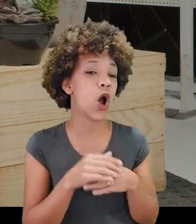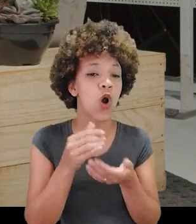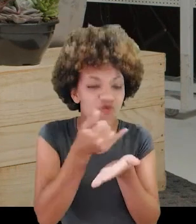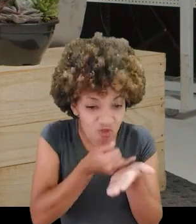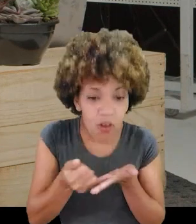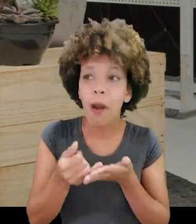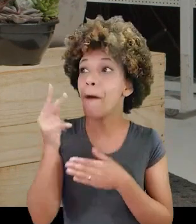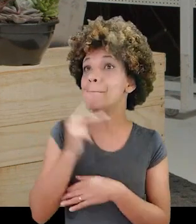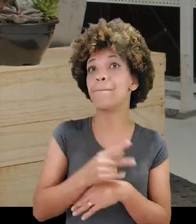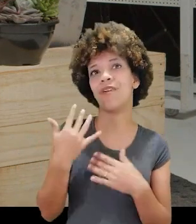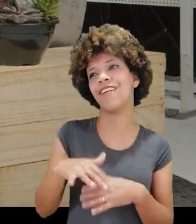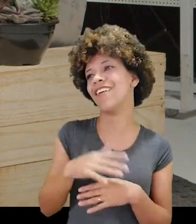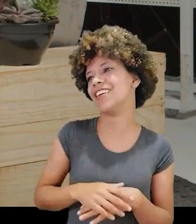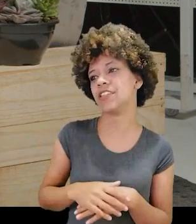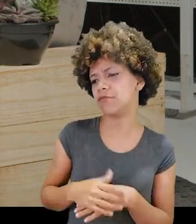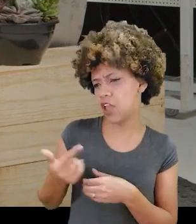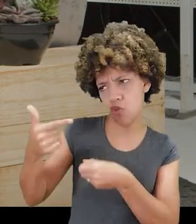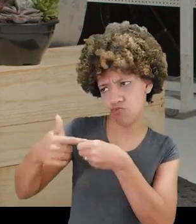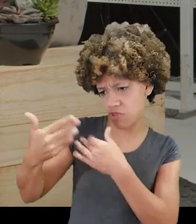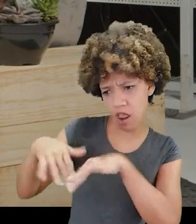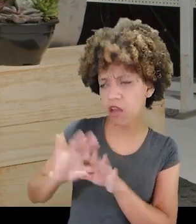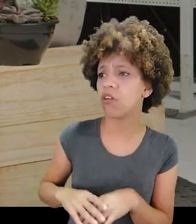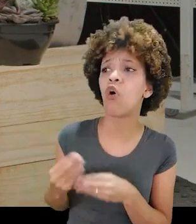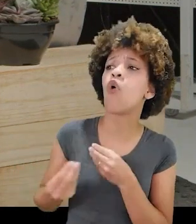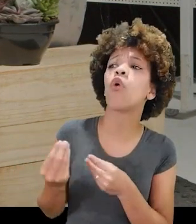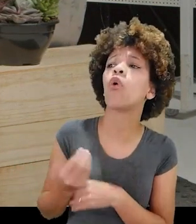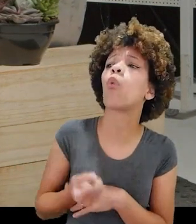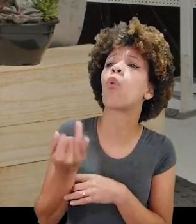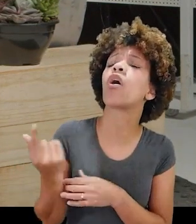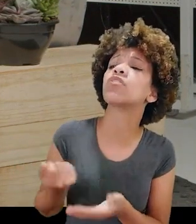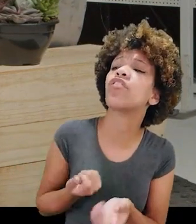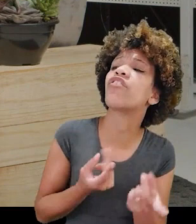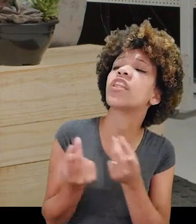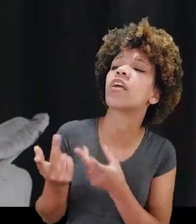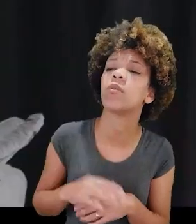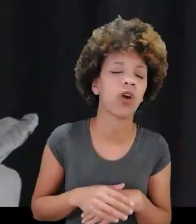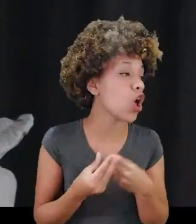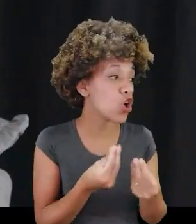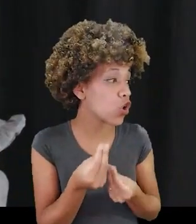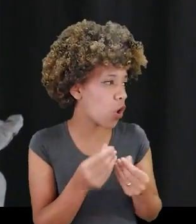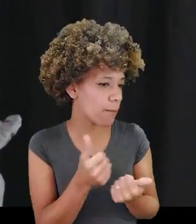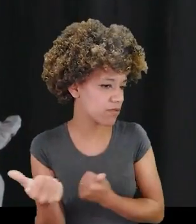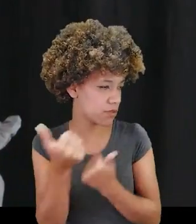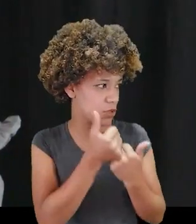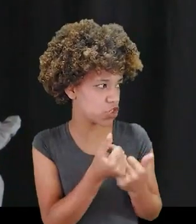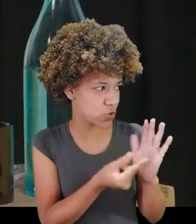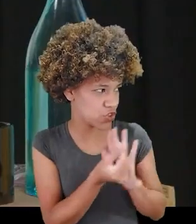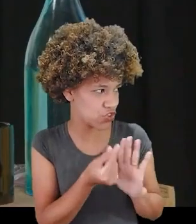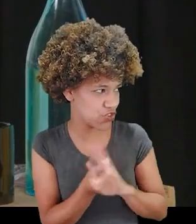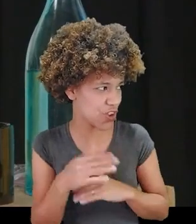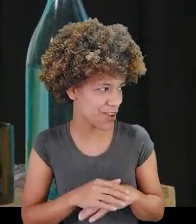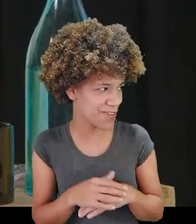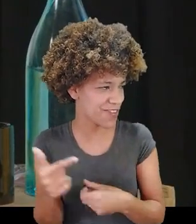agora cocaína eu ganhar dinheiro lá meu irmão e aí como é que vai dizer quem sabe quanto que vendeu e como é que se lava dinheiro